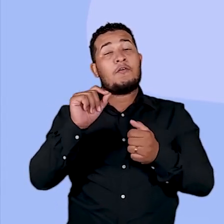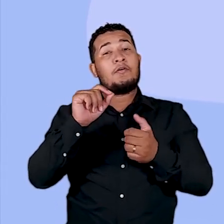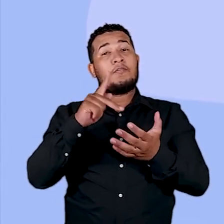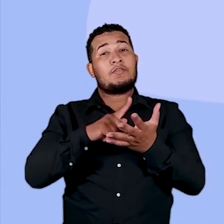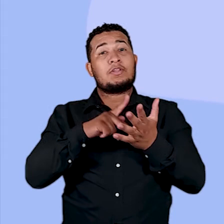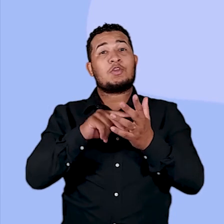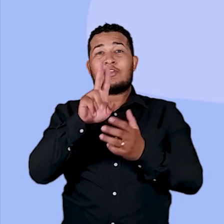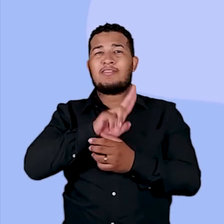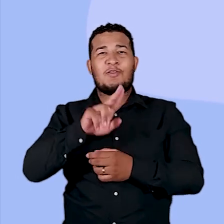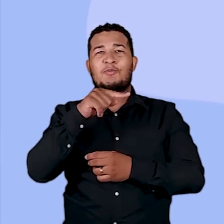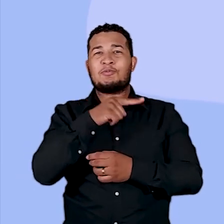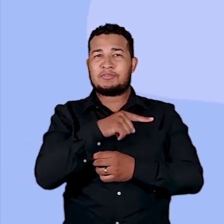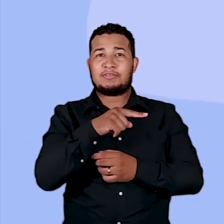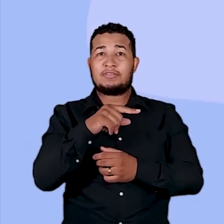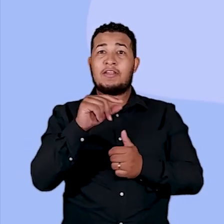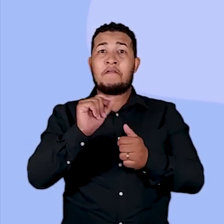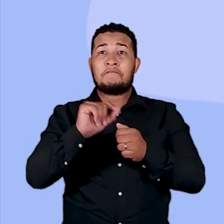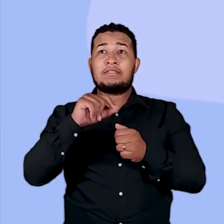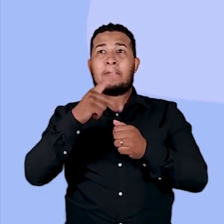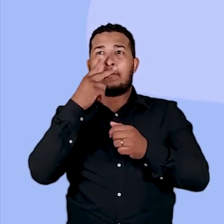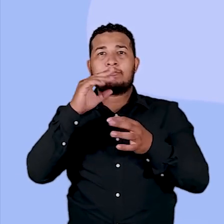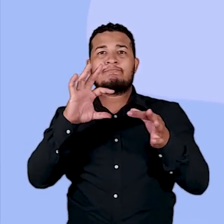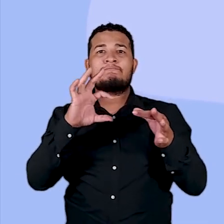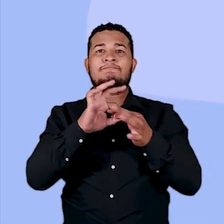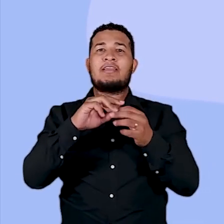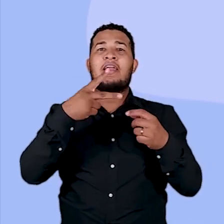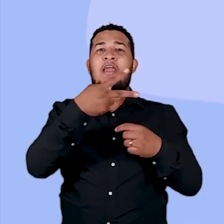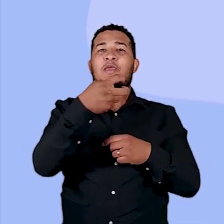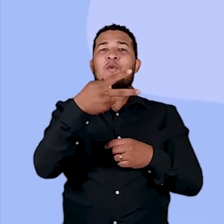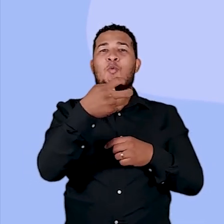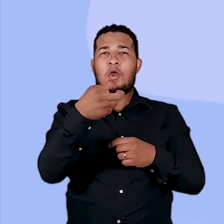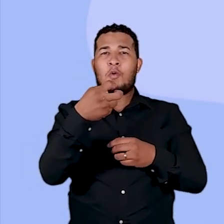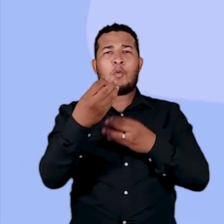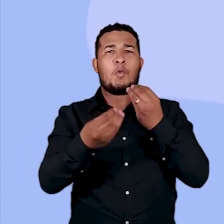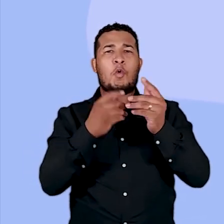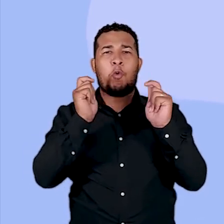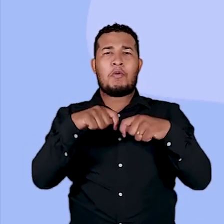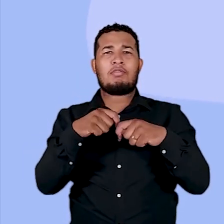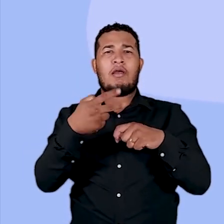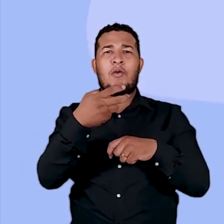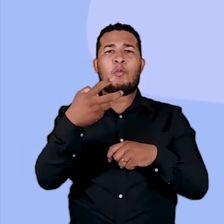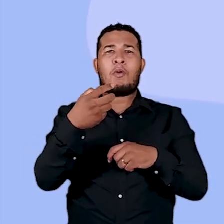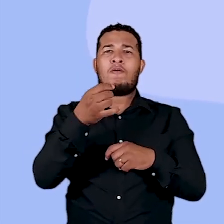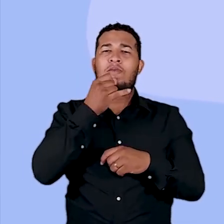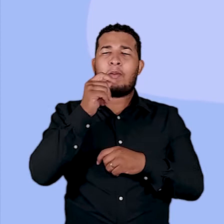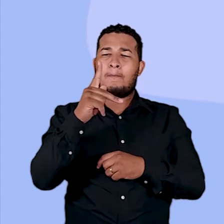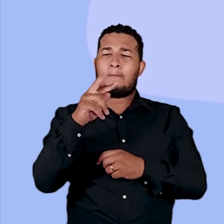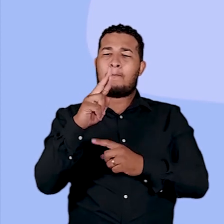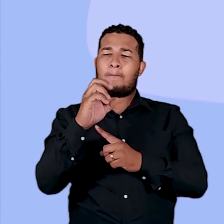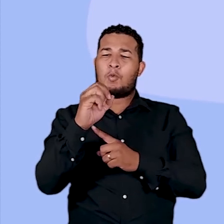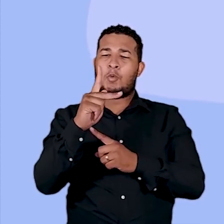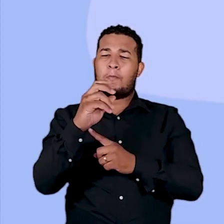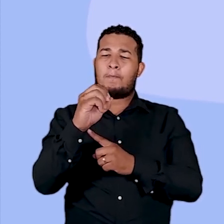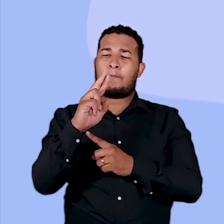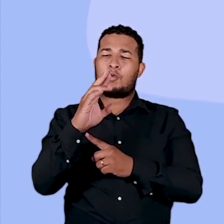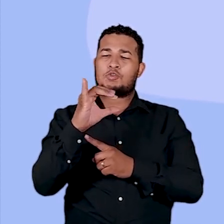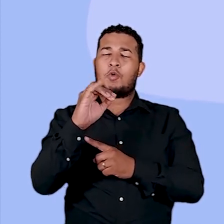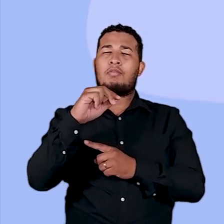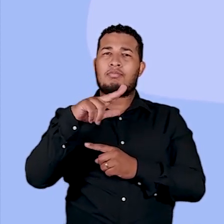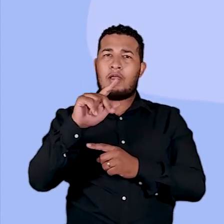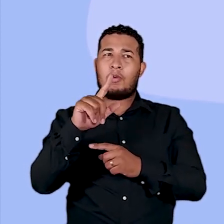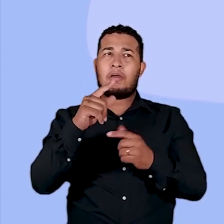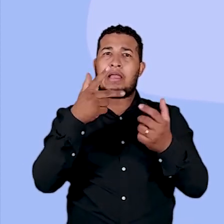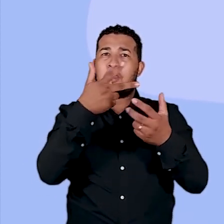Na verdade, a gente não usa isso, a gente faz isso virar um sinal de igual. Como que a gente faz um proporcional virar um sinal de